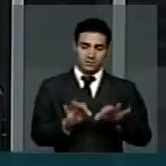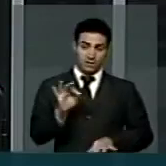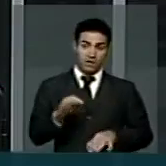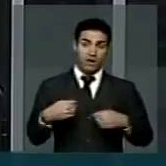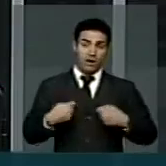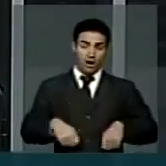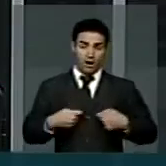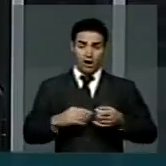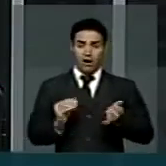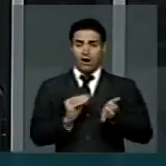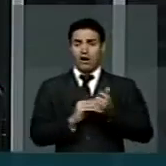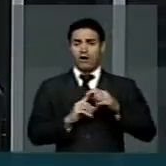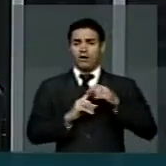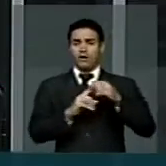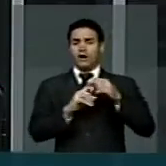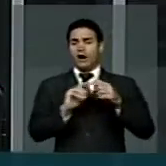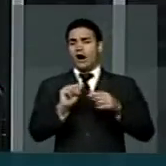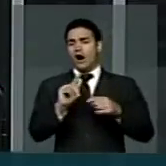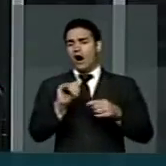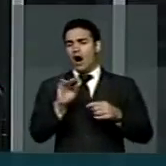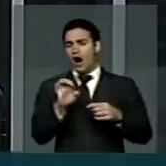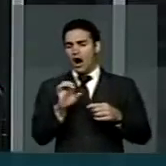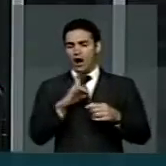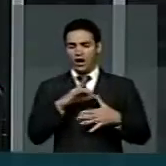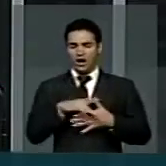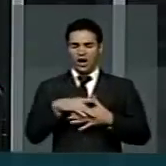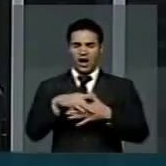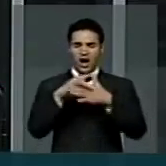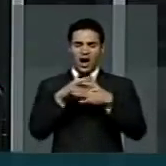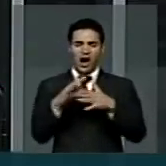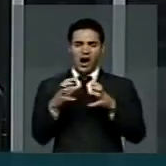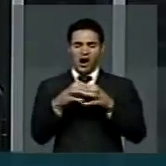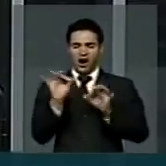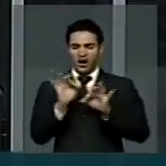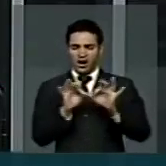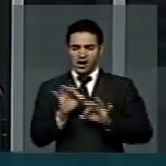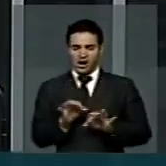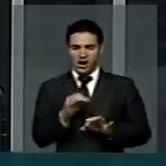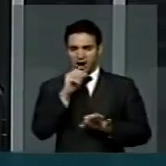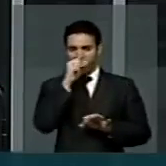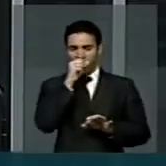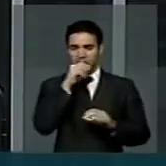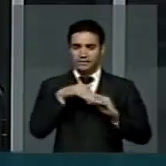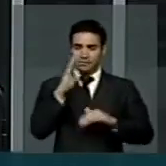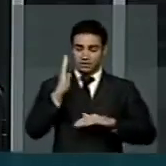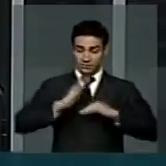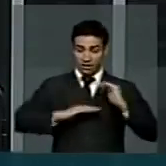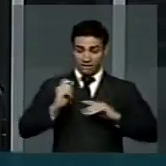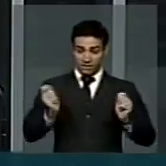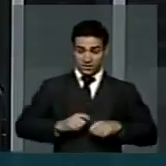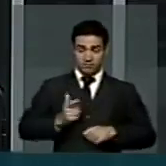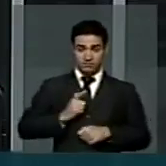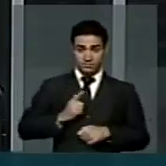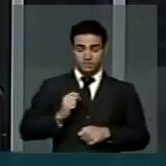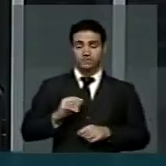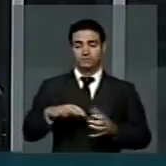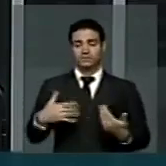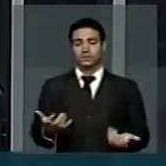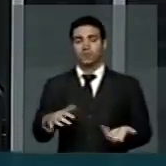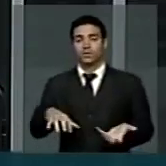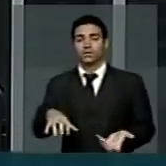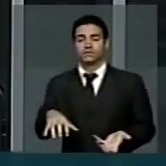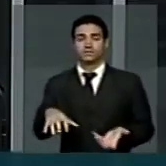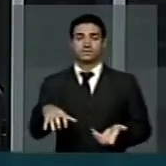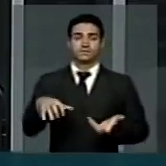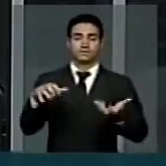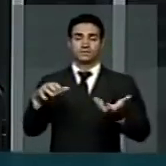ser prioridade dos agentes que lideram essas estruturas. Quanto mais eficientes forem o Congresso Nacional,